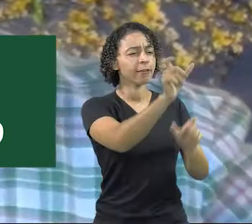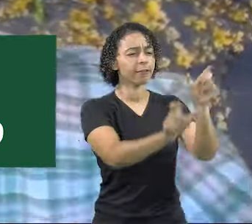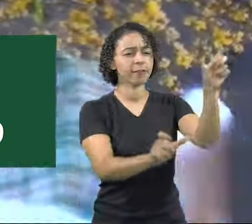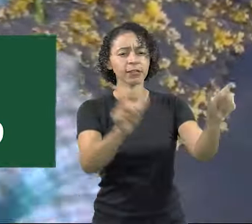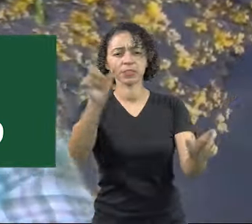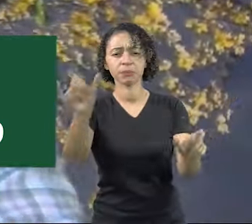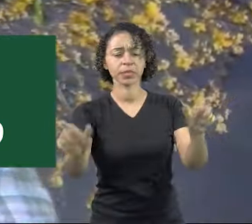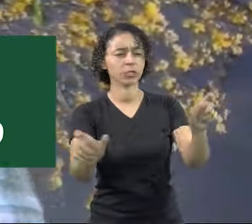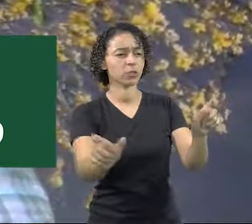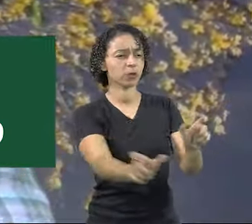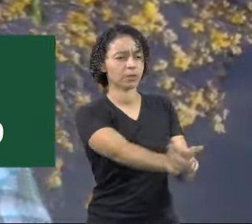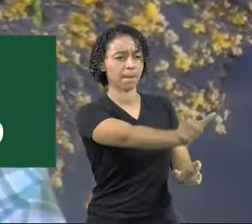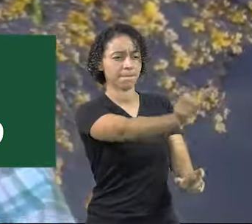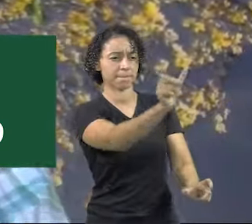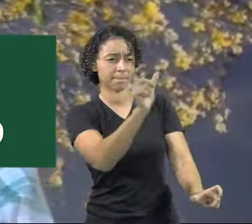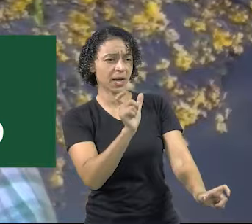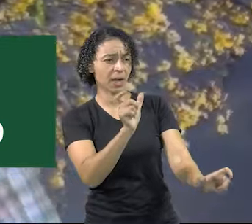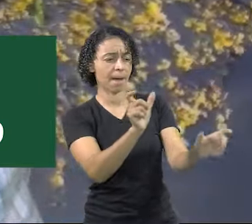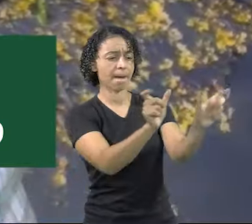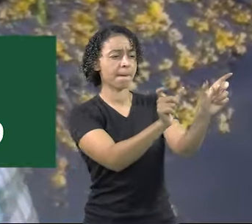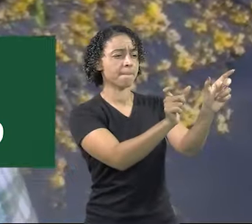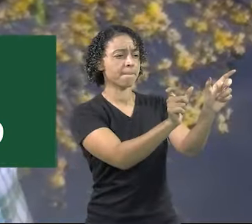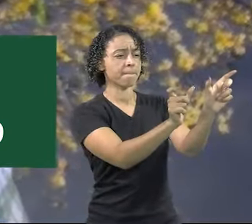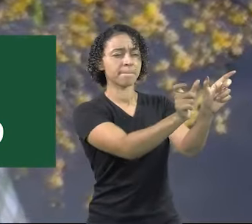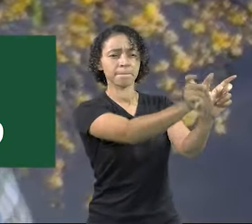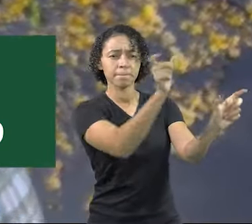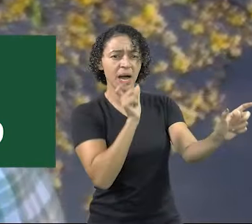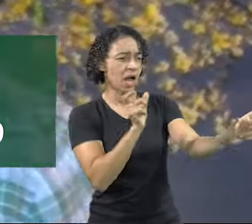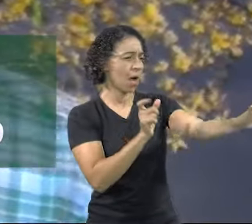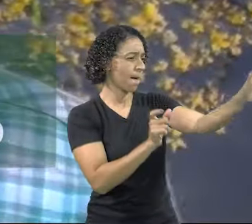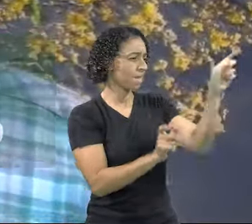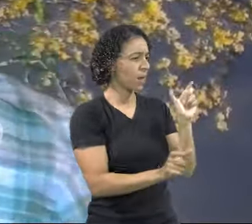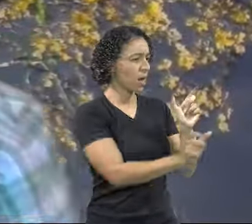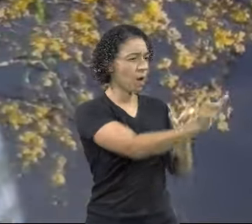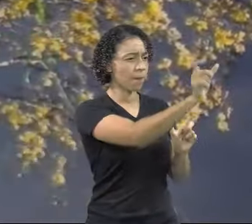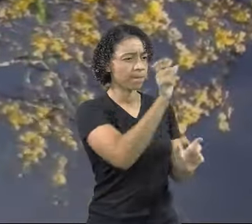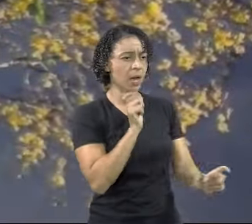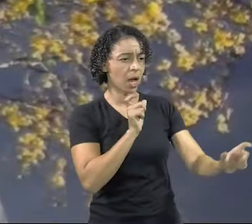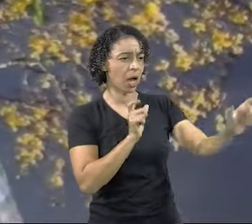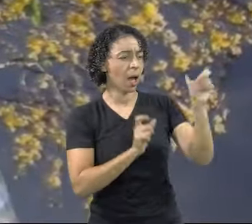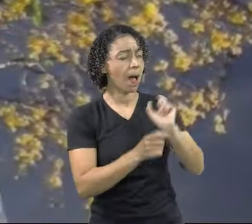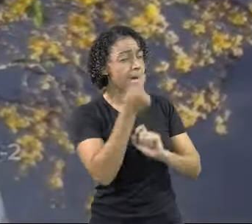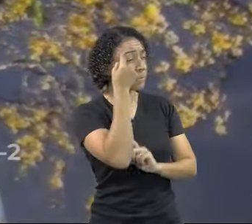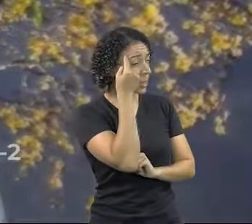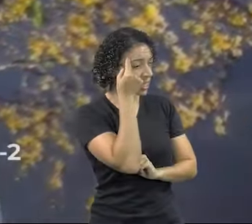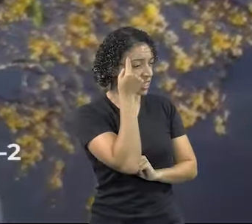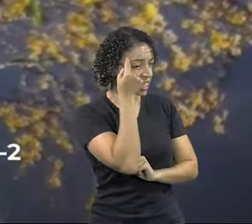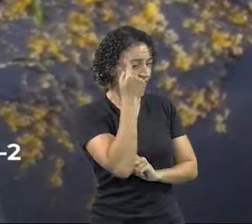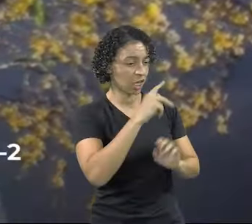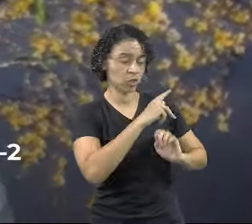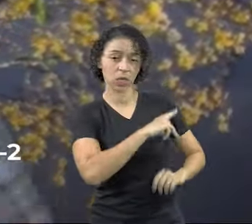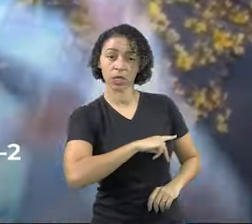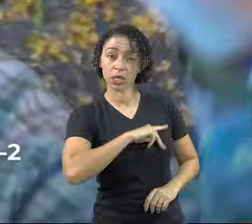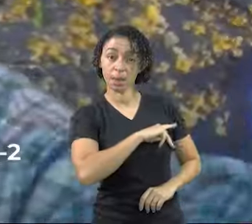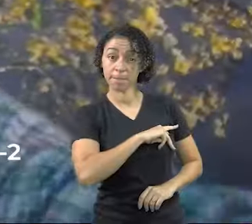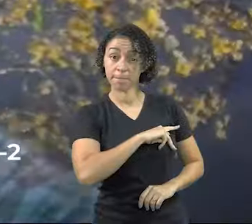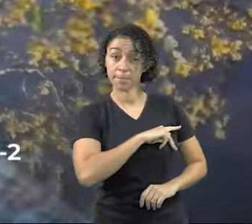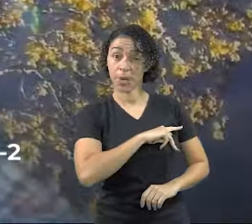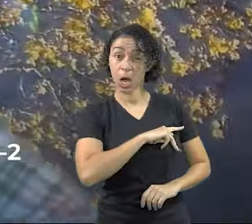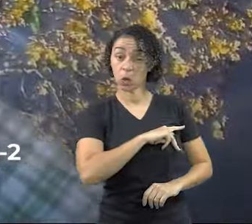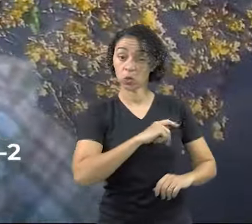começam a bater nele bater nele com palavras para que ele pensando que ele fosse